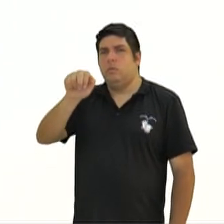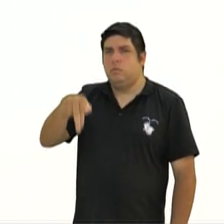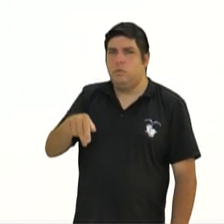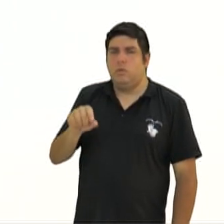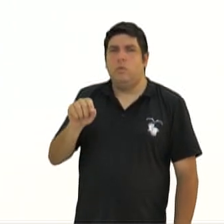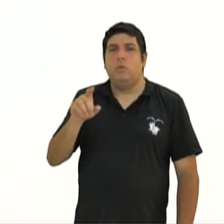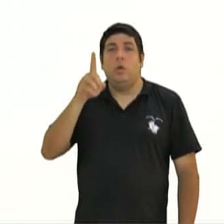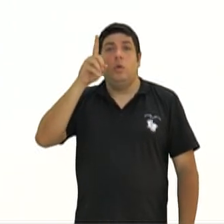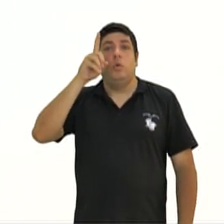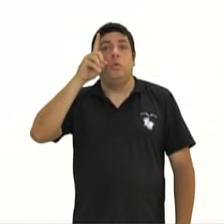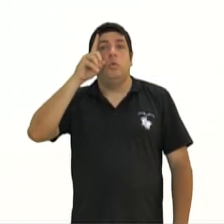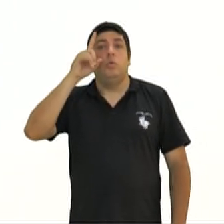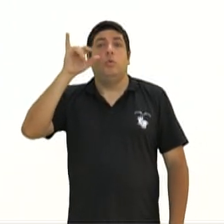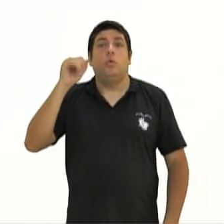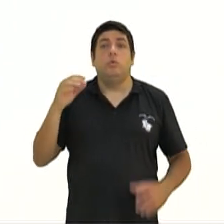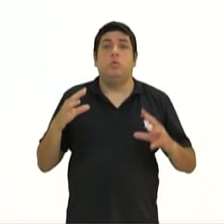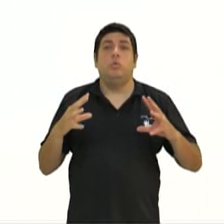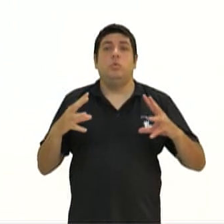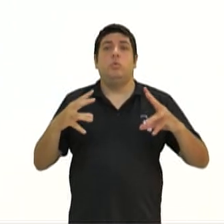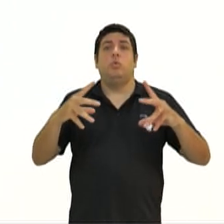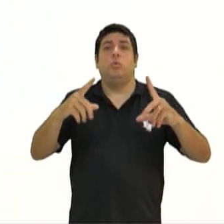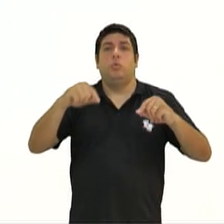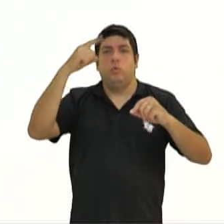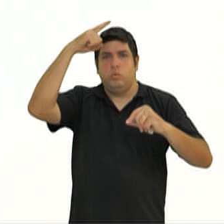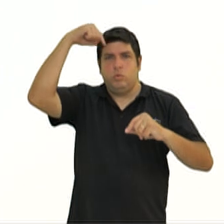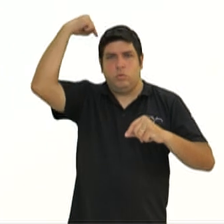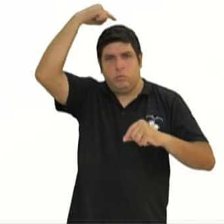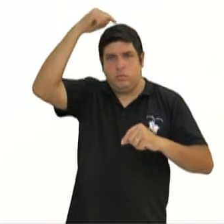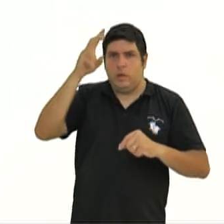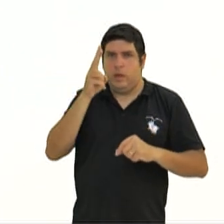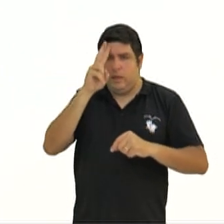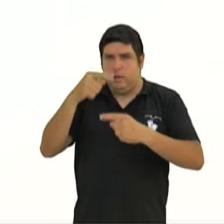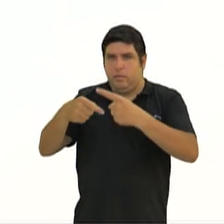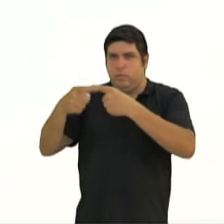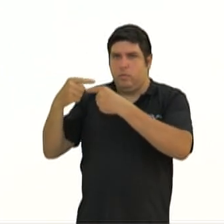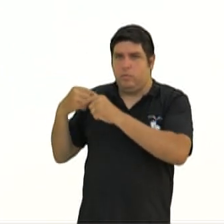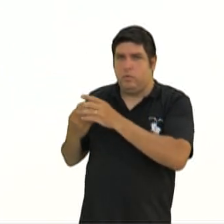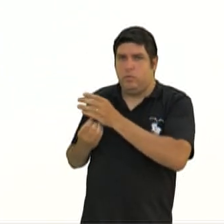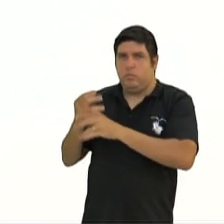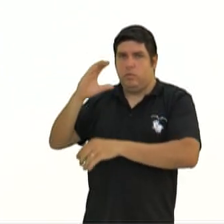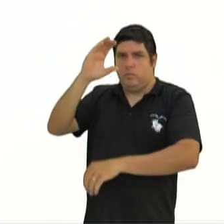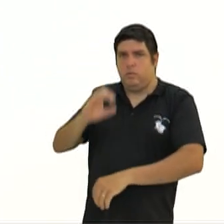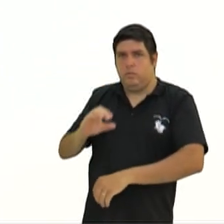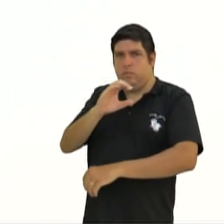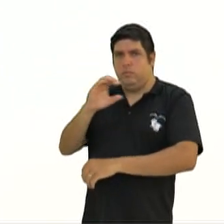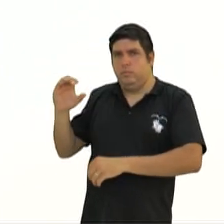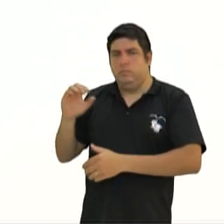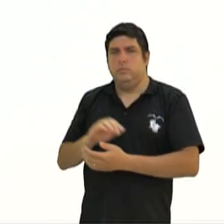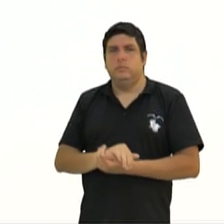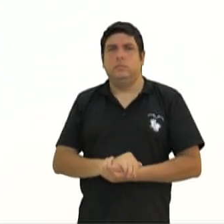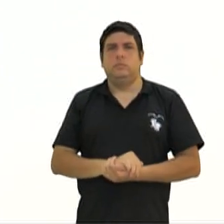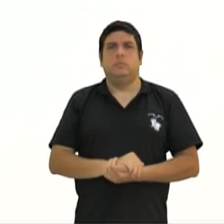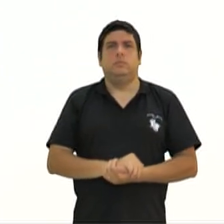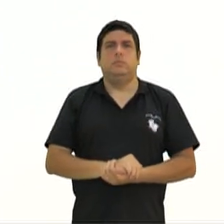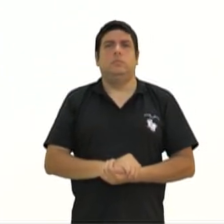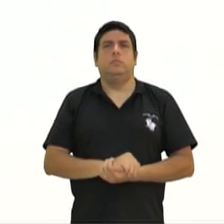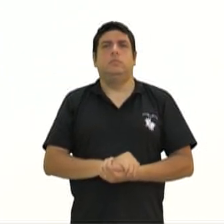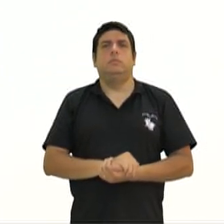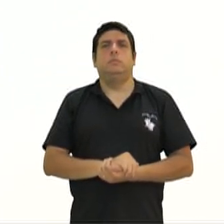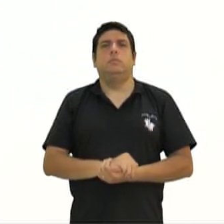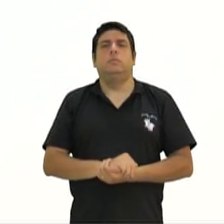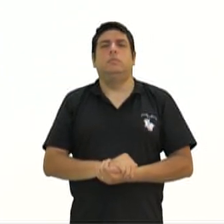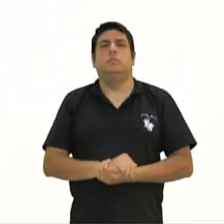Dia de Todos os Santos, a tradução. Lembra que eu falei da origem do catolicismo aí? Tá? Number 2. Which fruit is